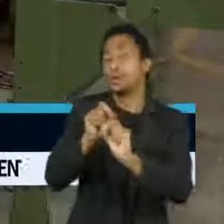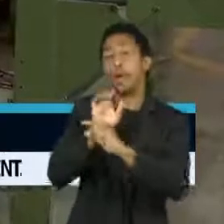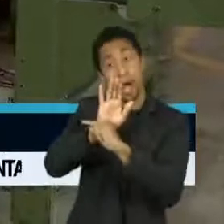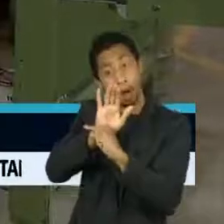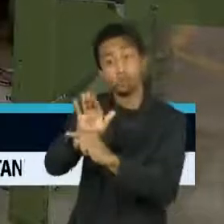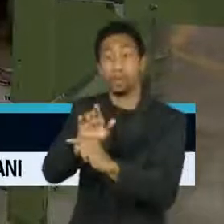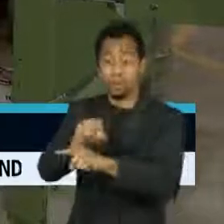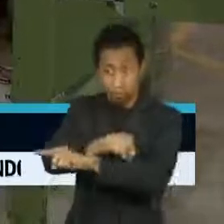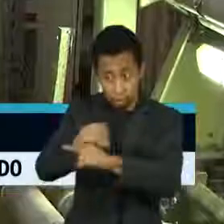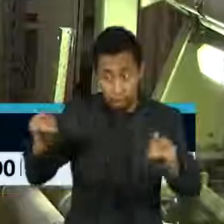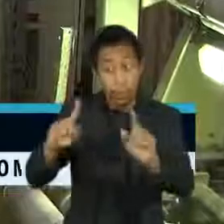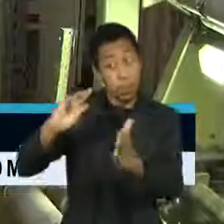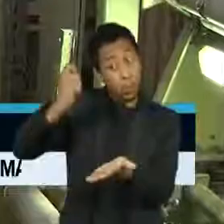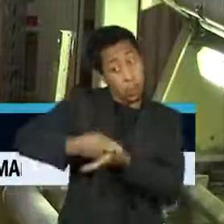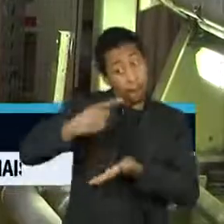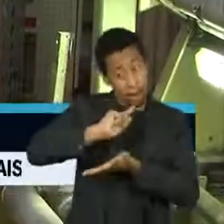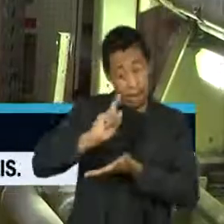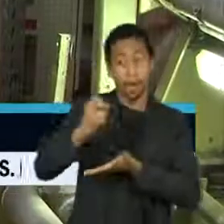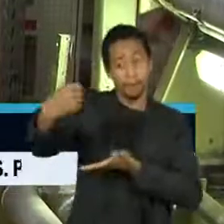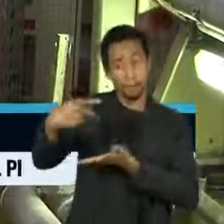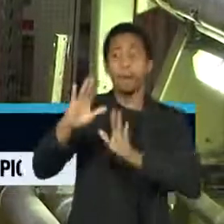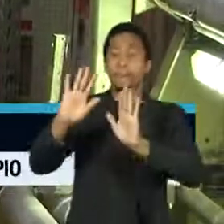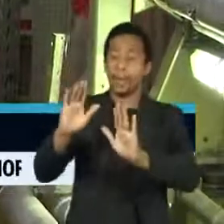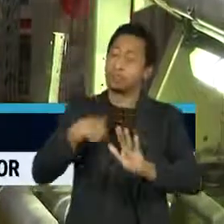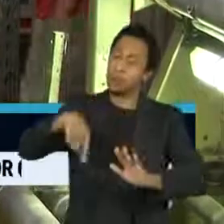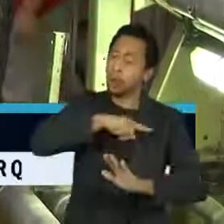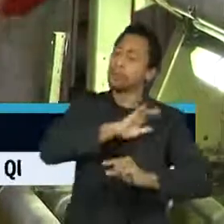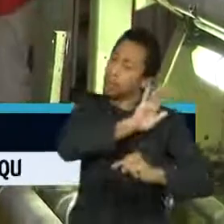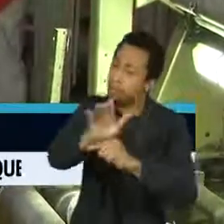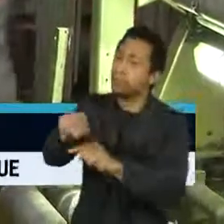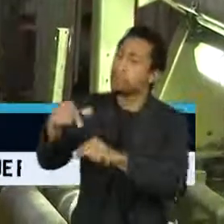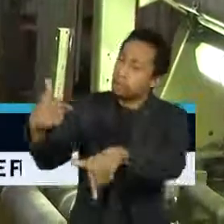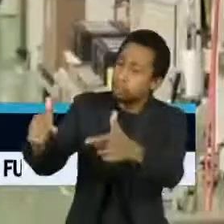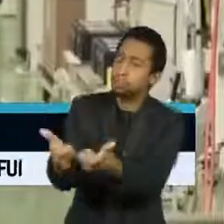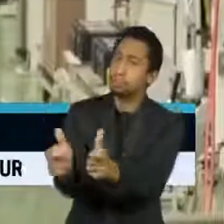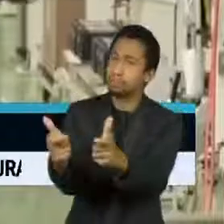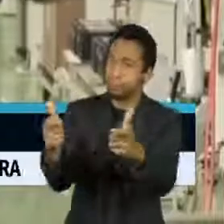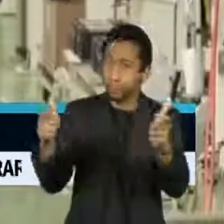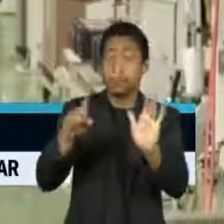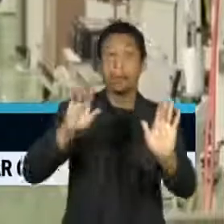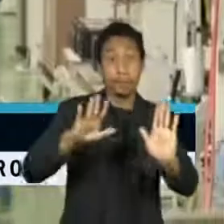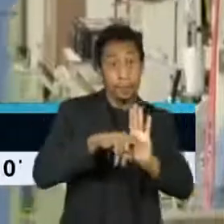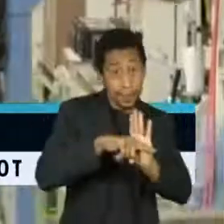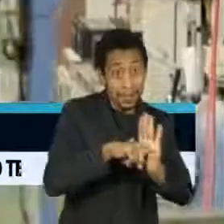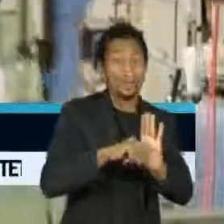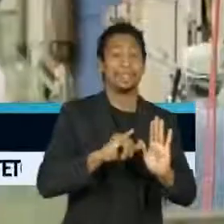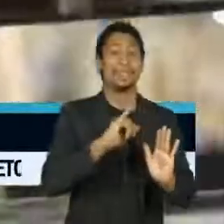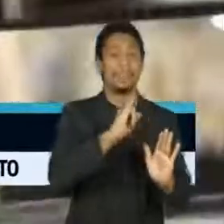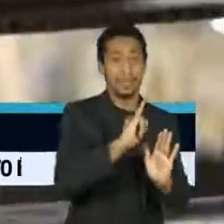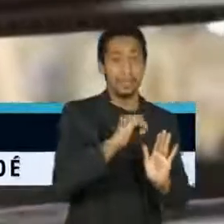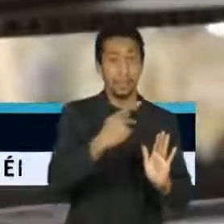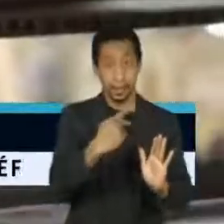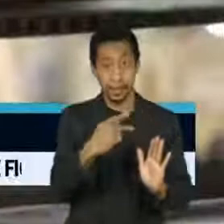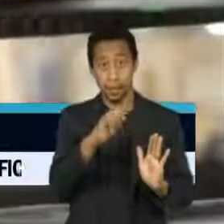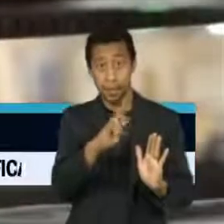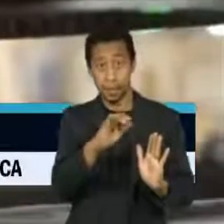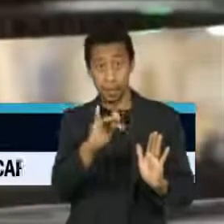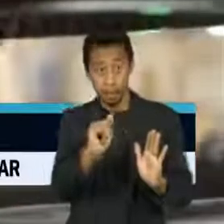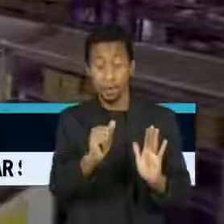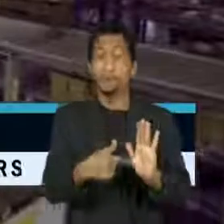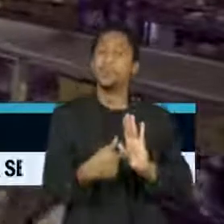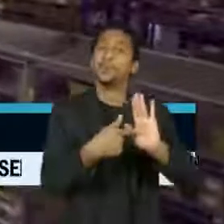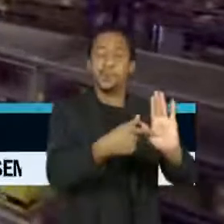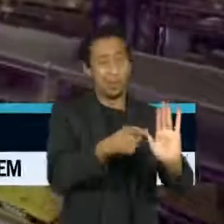e criação de empregos. Mas um estudo feito em 2018 pelo IPEA, um Instituto de Pesquisa Econômica Aplicada, colocou